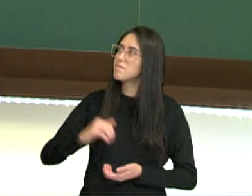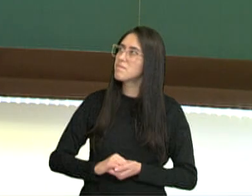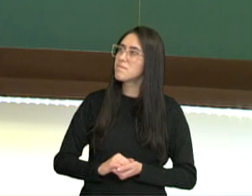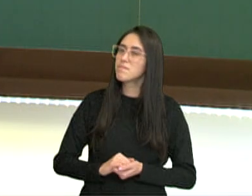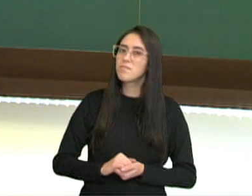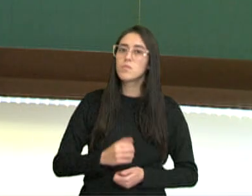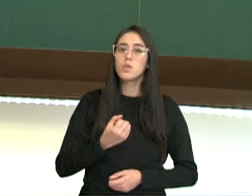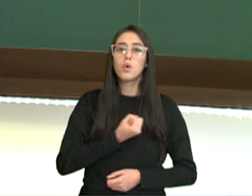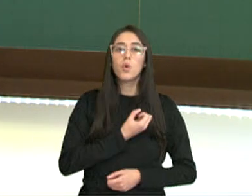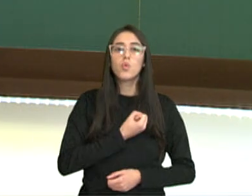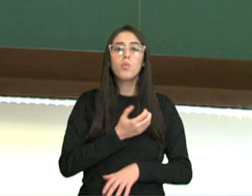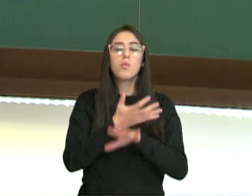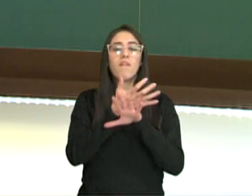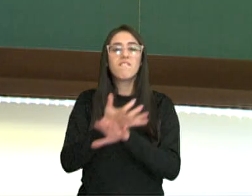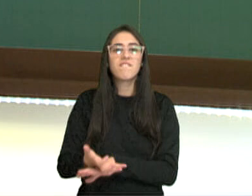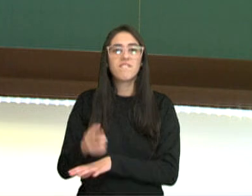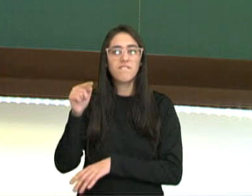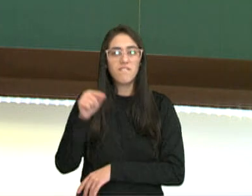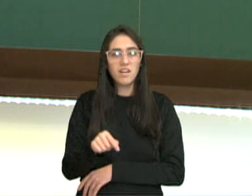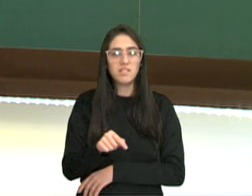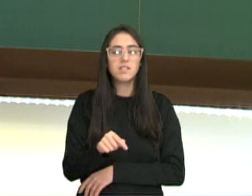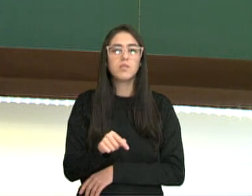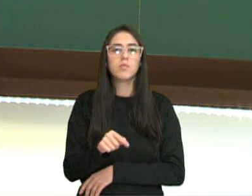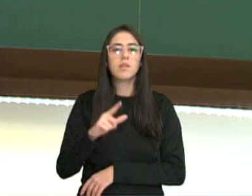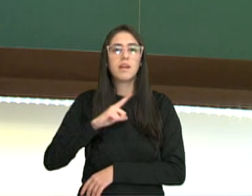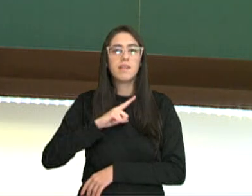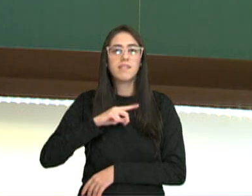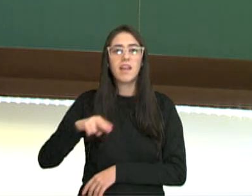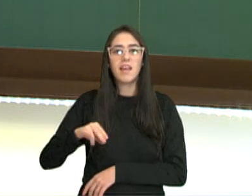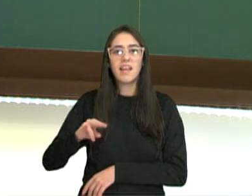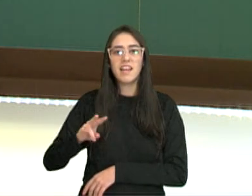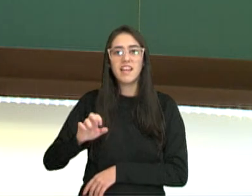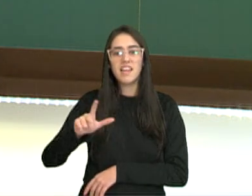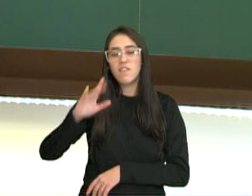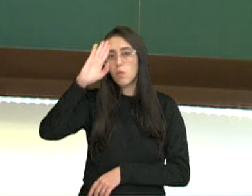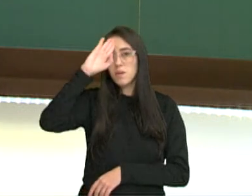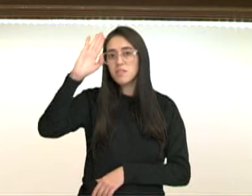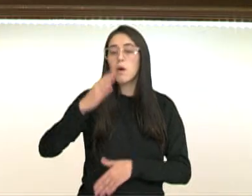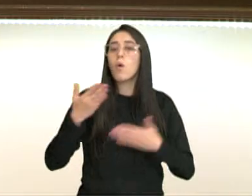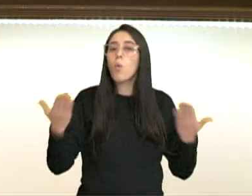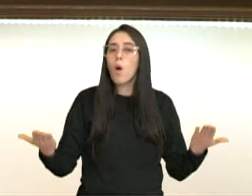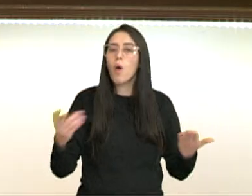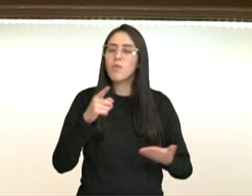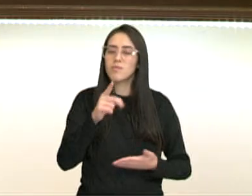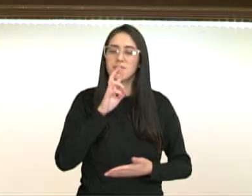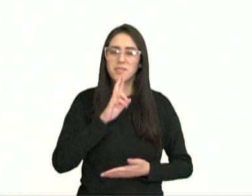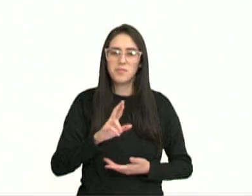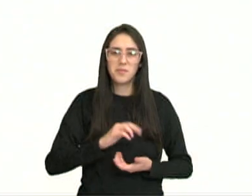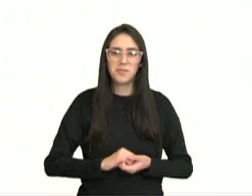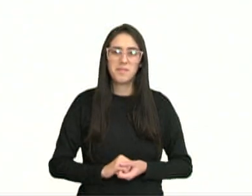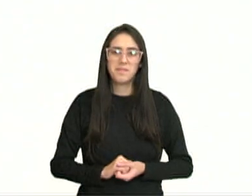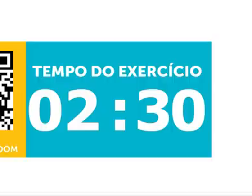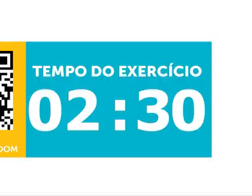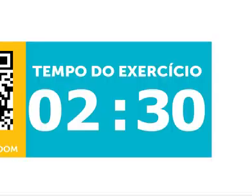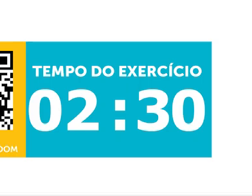de orbitais vazios remanescentes no nível principal M é... Agora é com vocês.